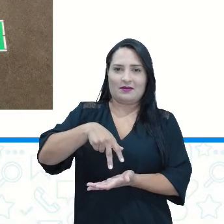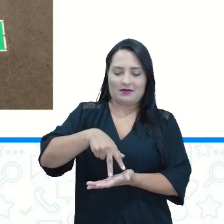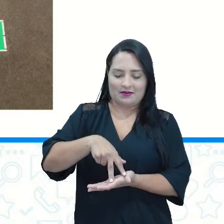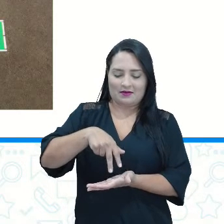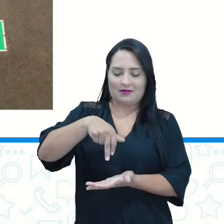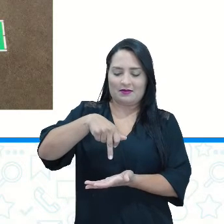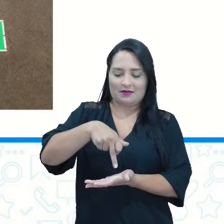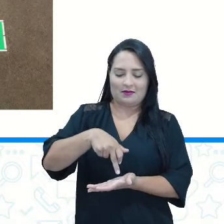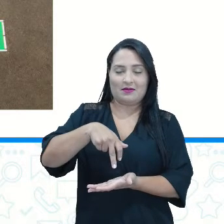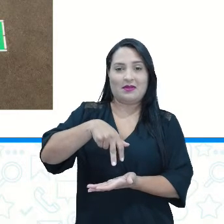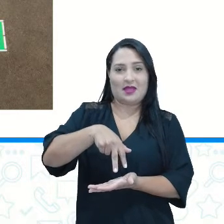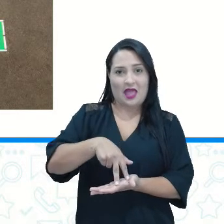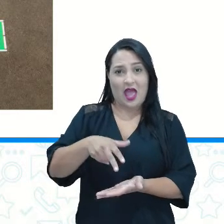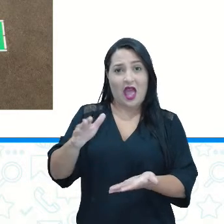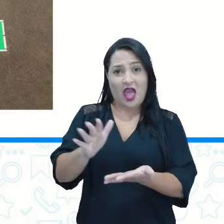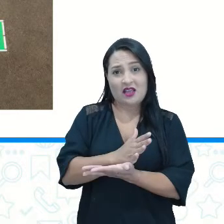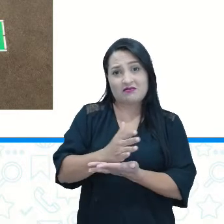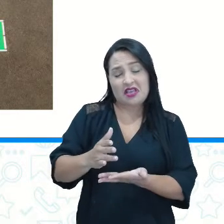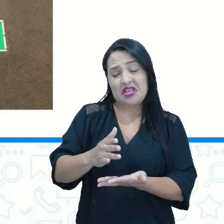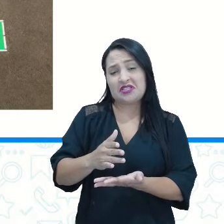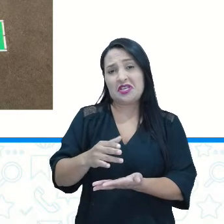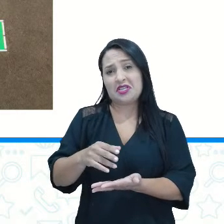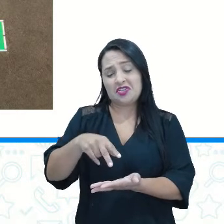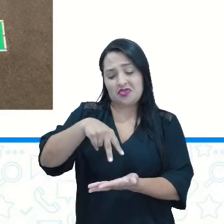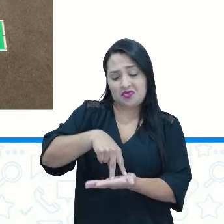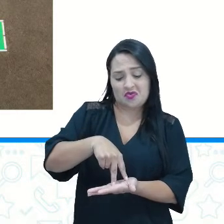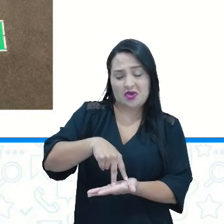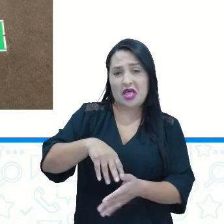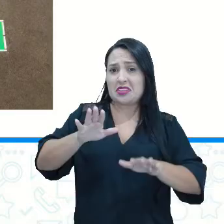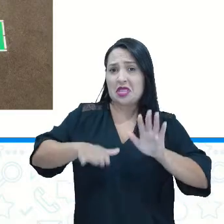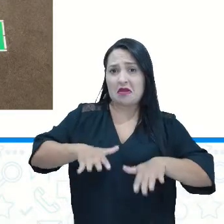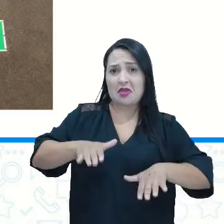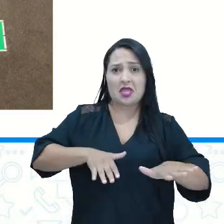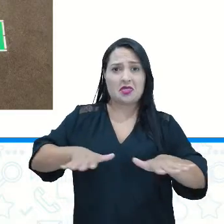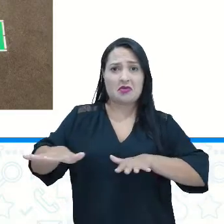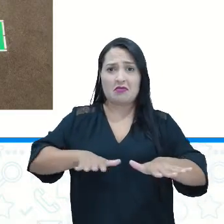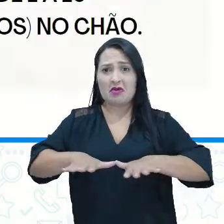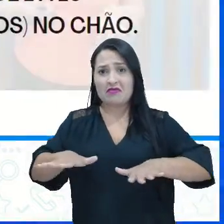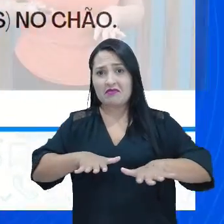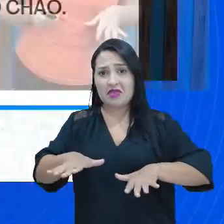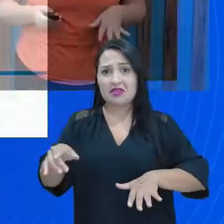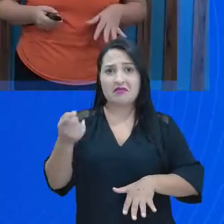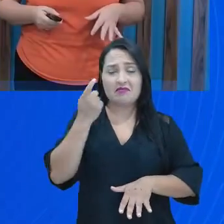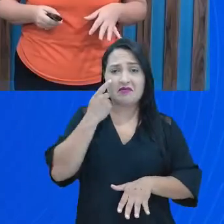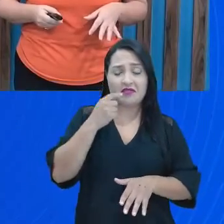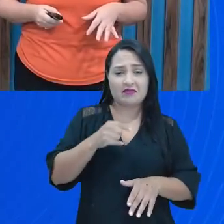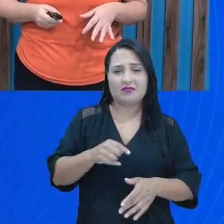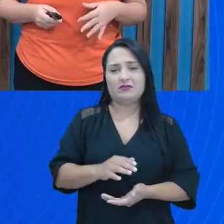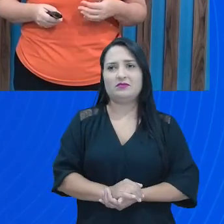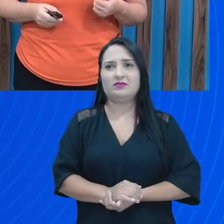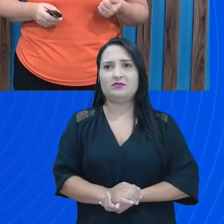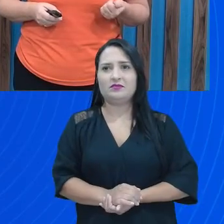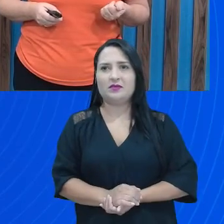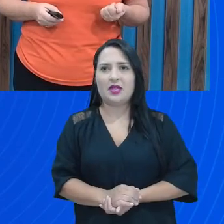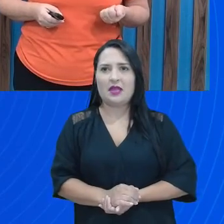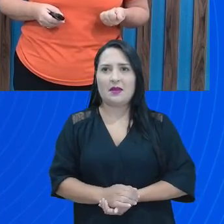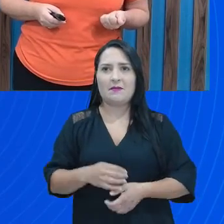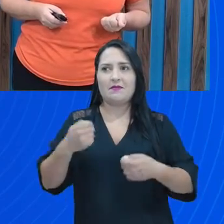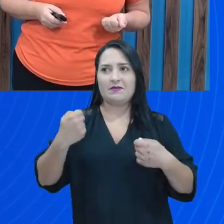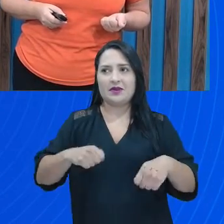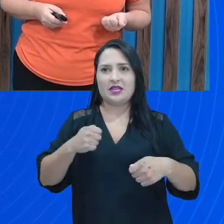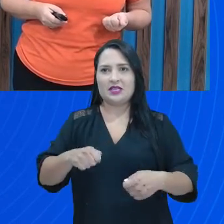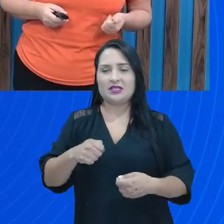A amarelinha, às vezes, com duas. Vai depender aí do movimento que você está fazendo. Você vai precisar